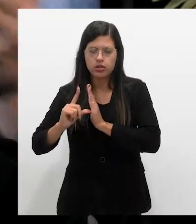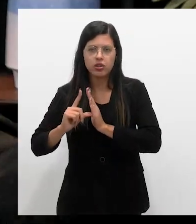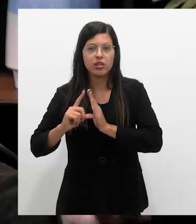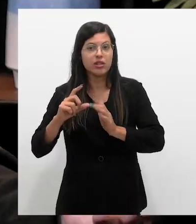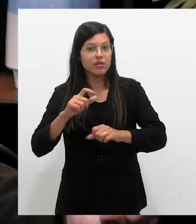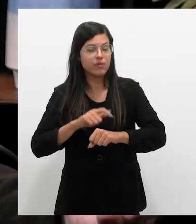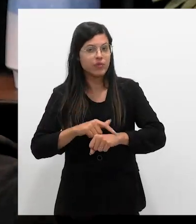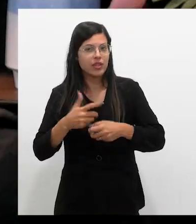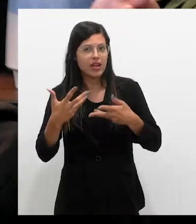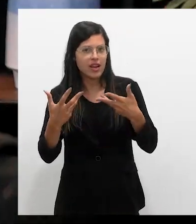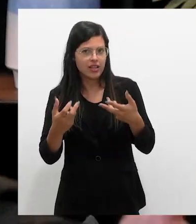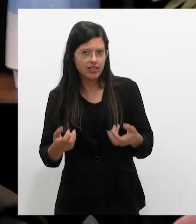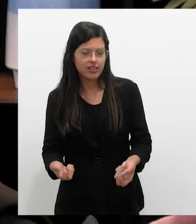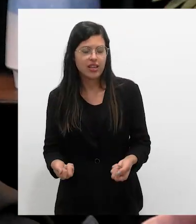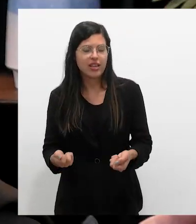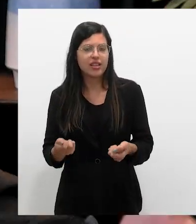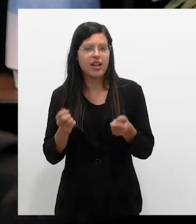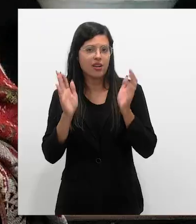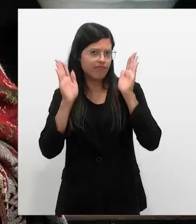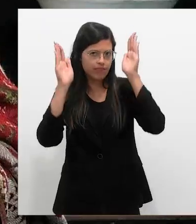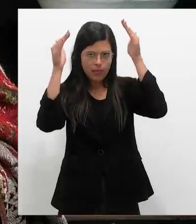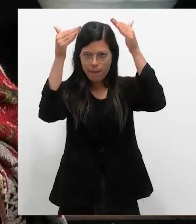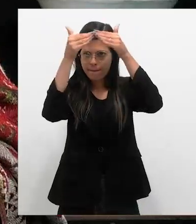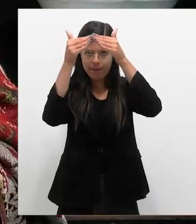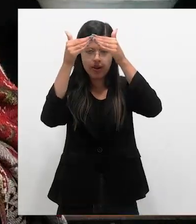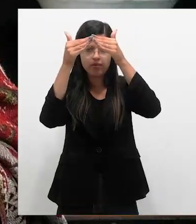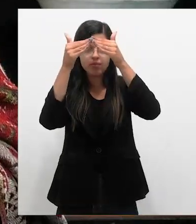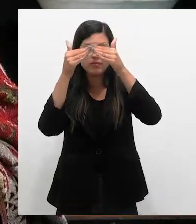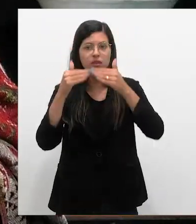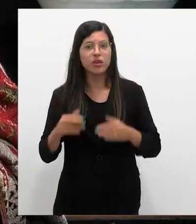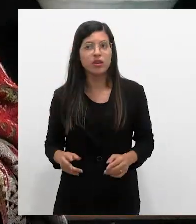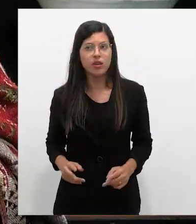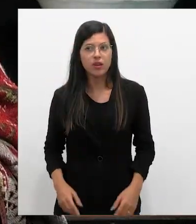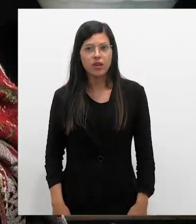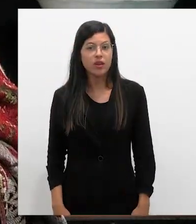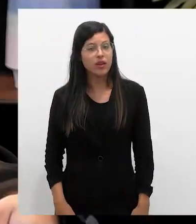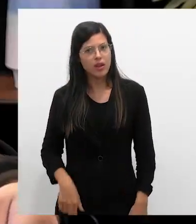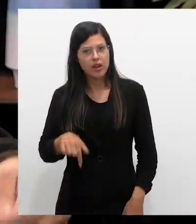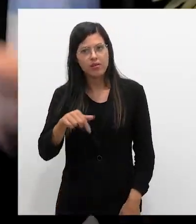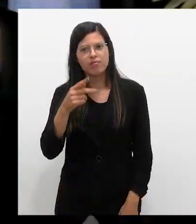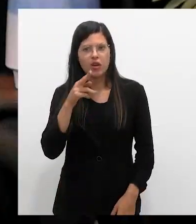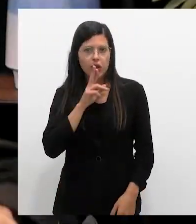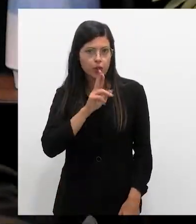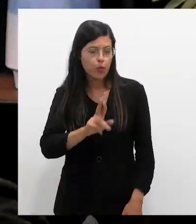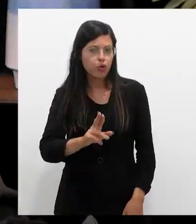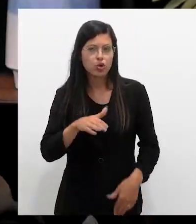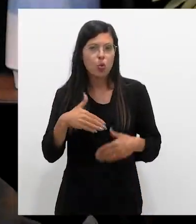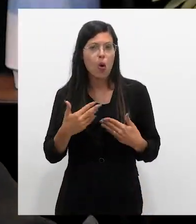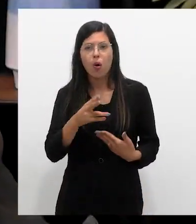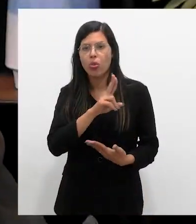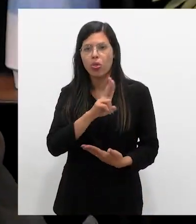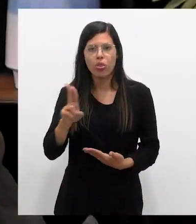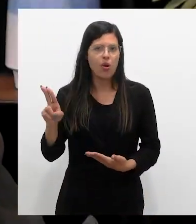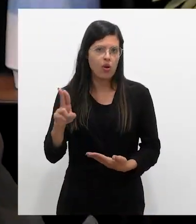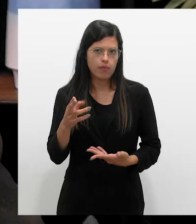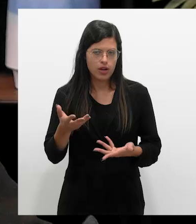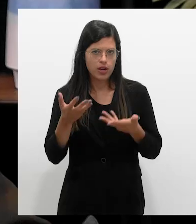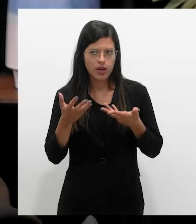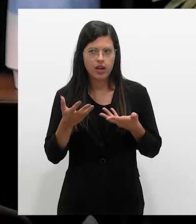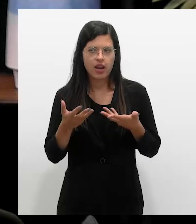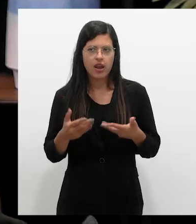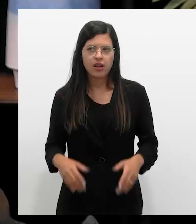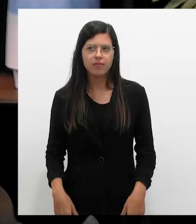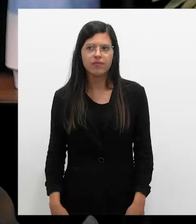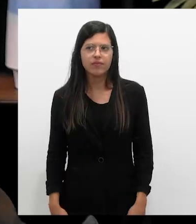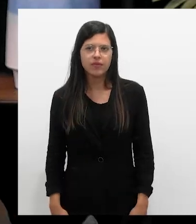Então, nesse momento que ele aceita, ele se torna papa. E, ato contínuo, ele diz com que nome ele vai querer ser